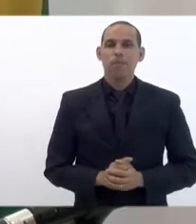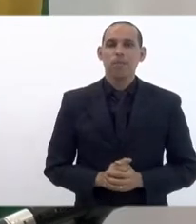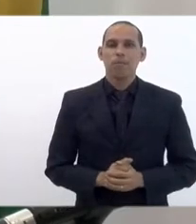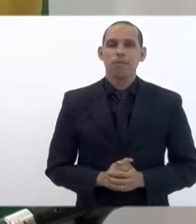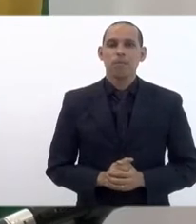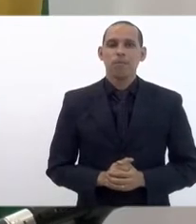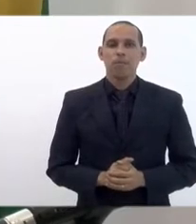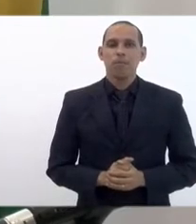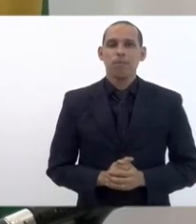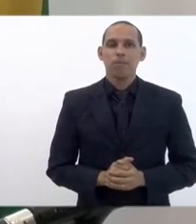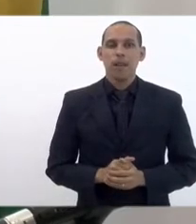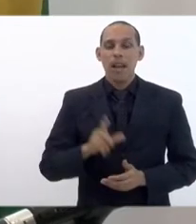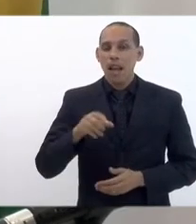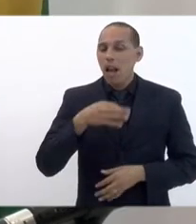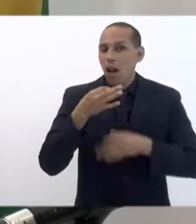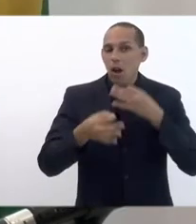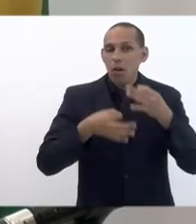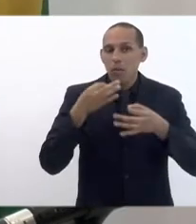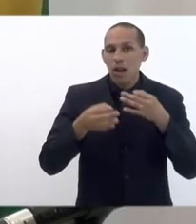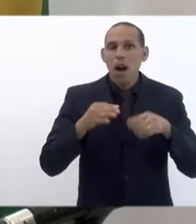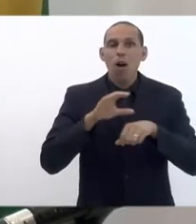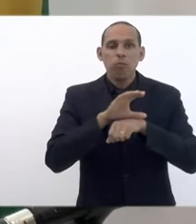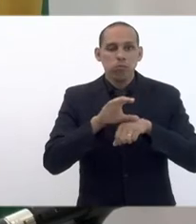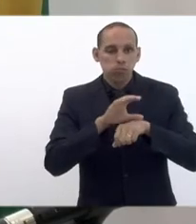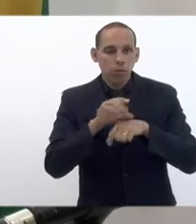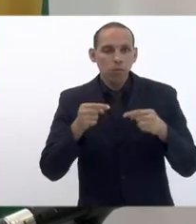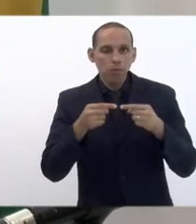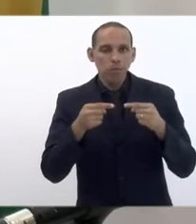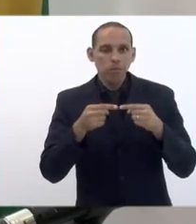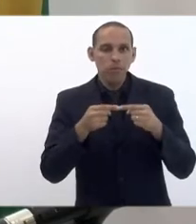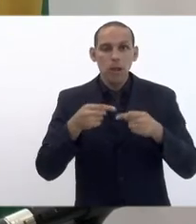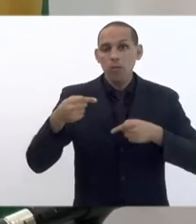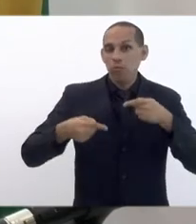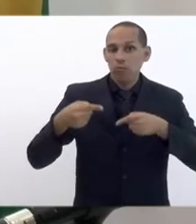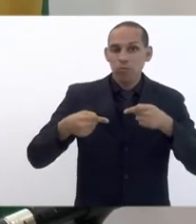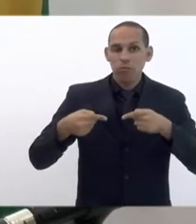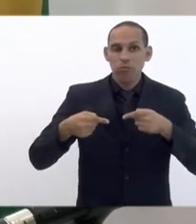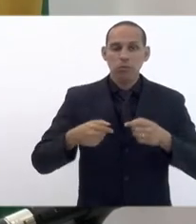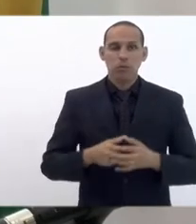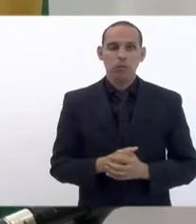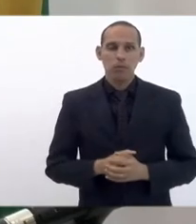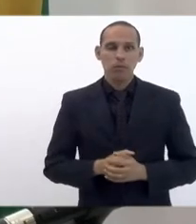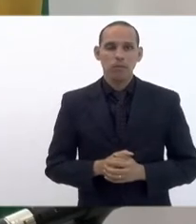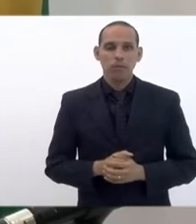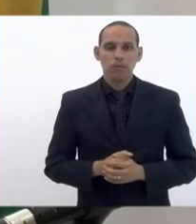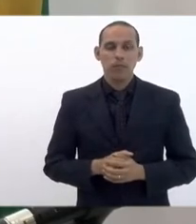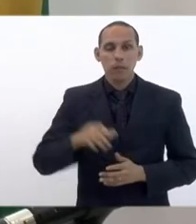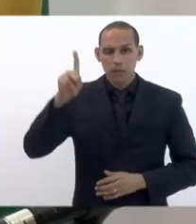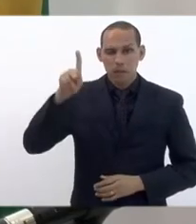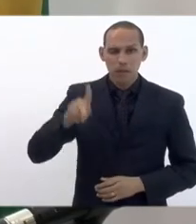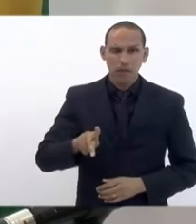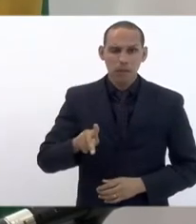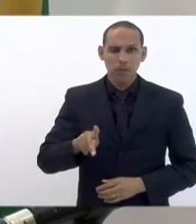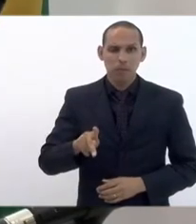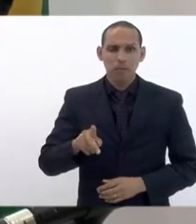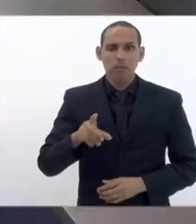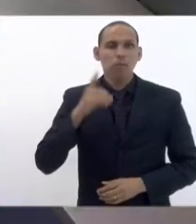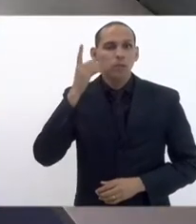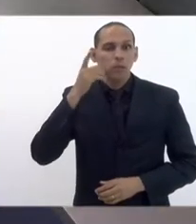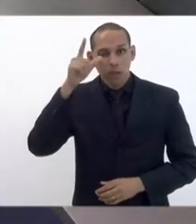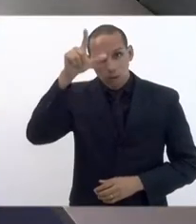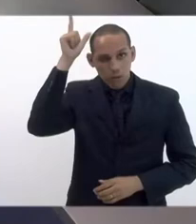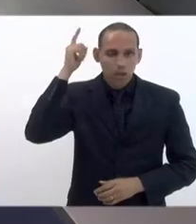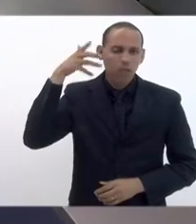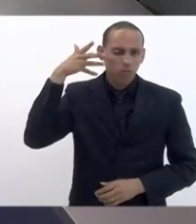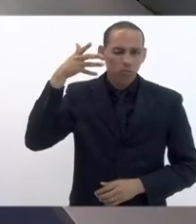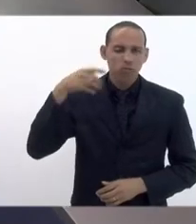Pandeló, o parecer pela constitucionalidade. Em discussão. Senhor presidente, deputado Luiz Paulo. Eu queria